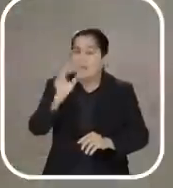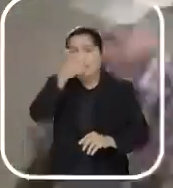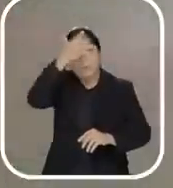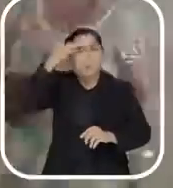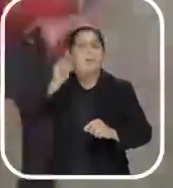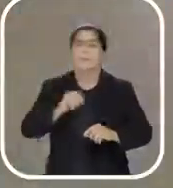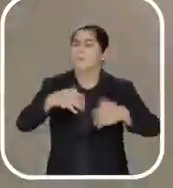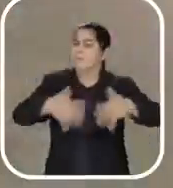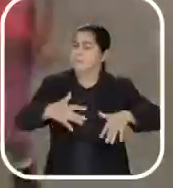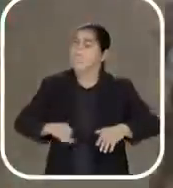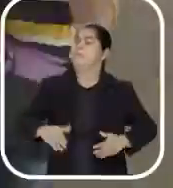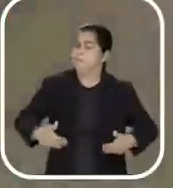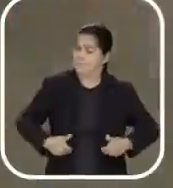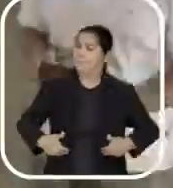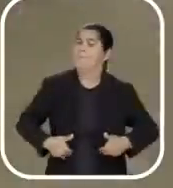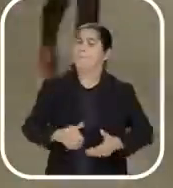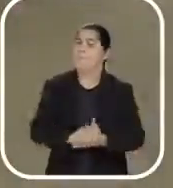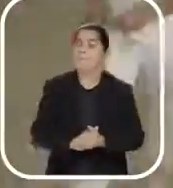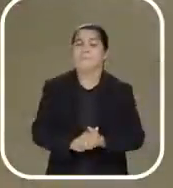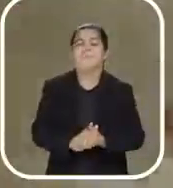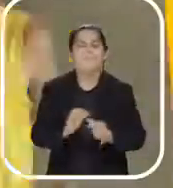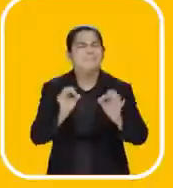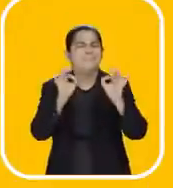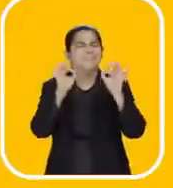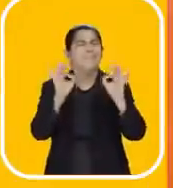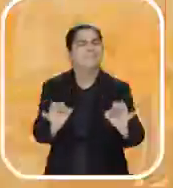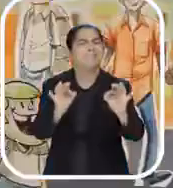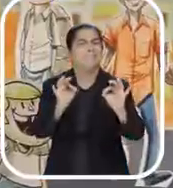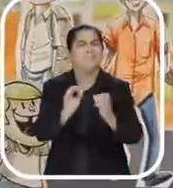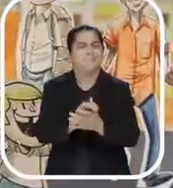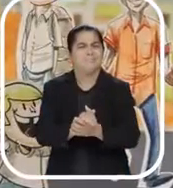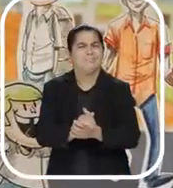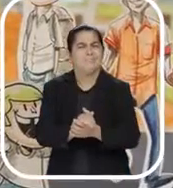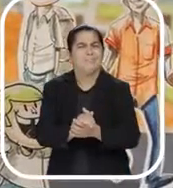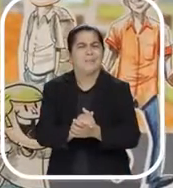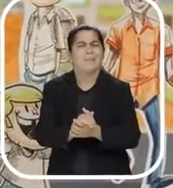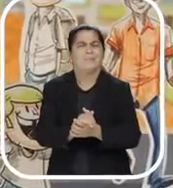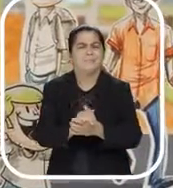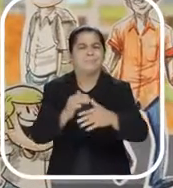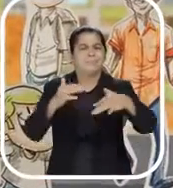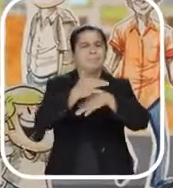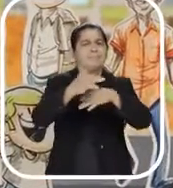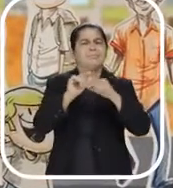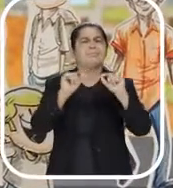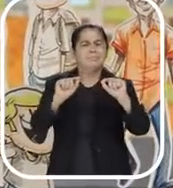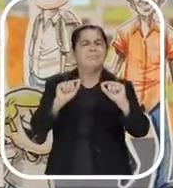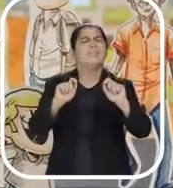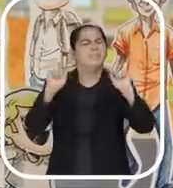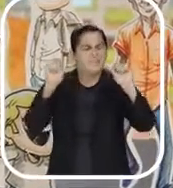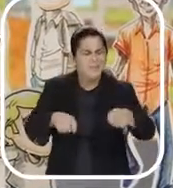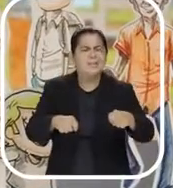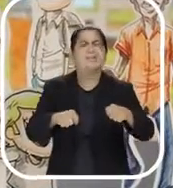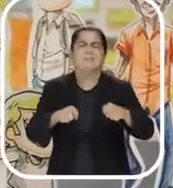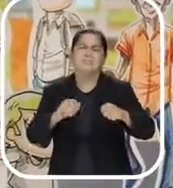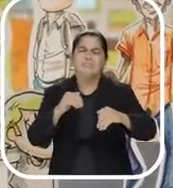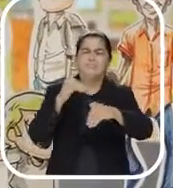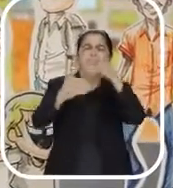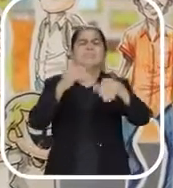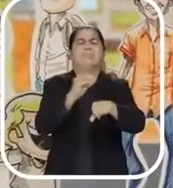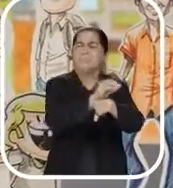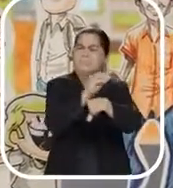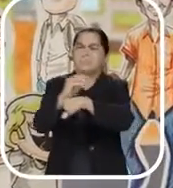almoçam aqui. Se não tivesse essa comida, muitas pessoas estavam passando fome. Eu tenho certeza que essa cidade ela